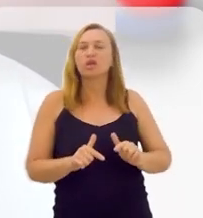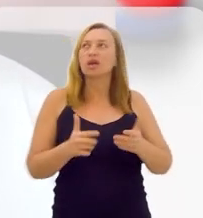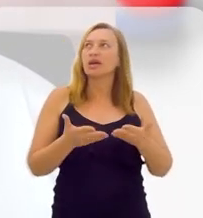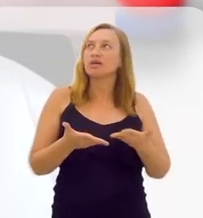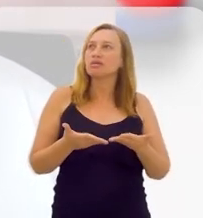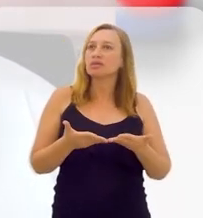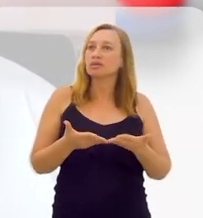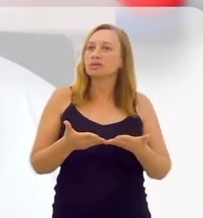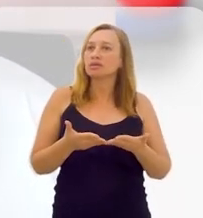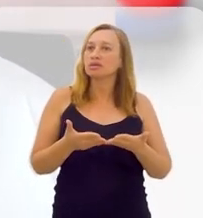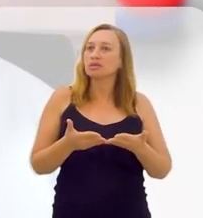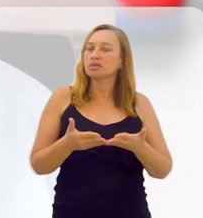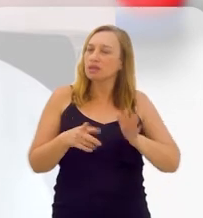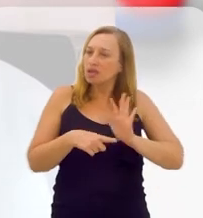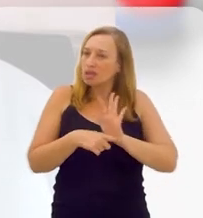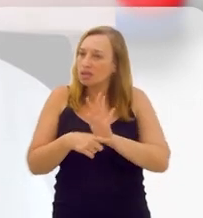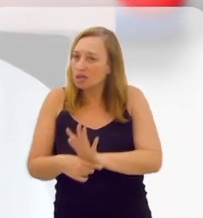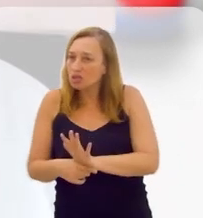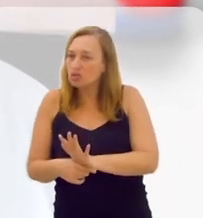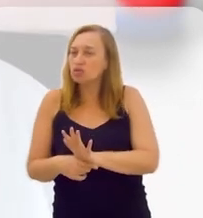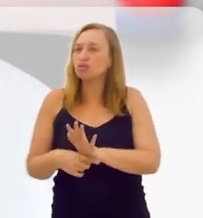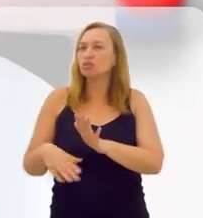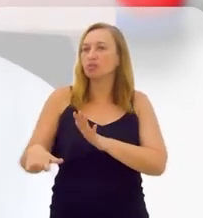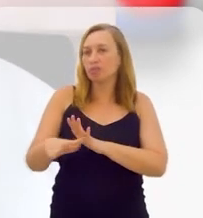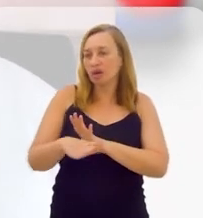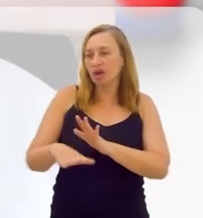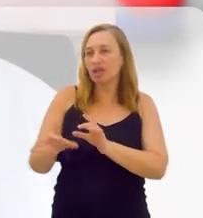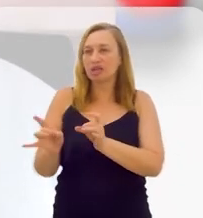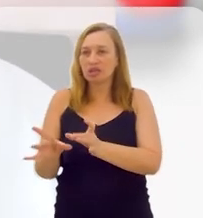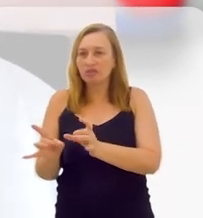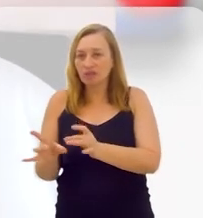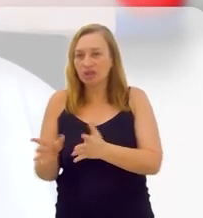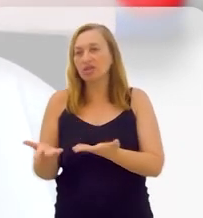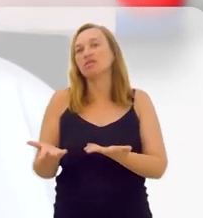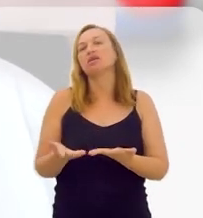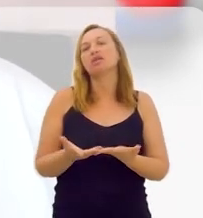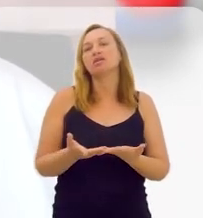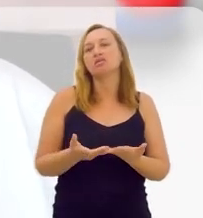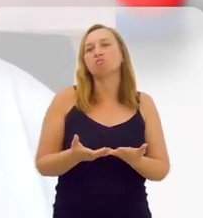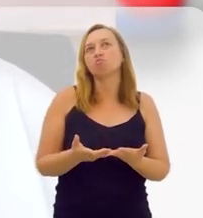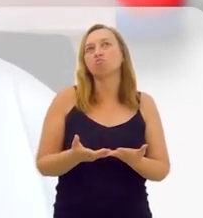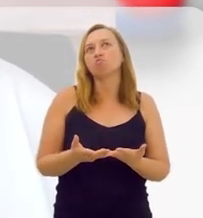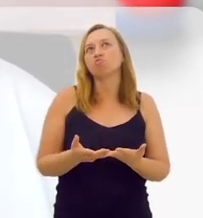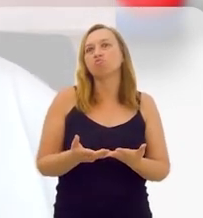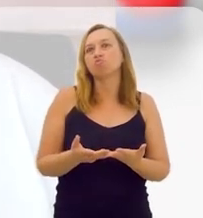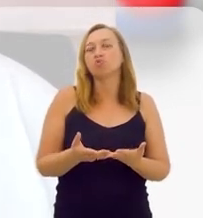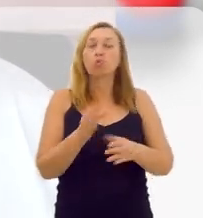passam ajudas para o comércio em si, no caso, né,